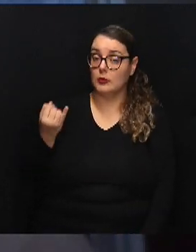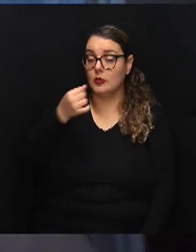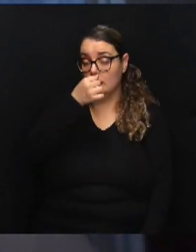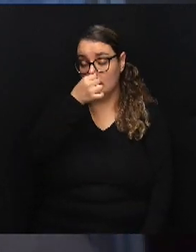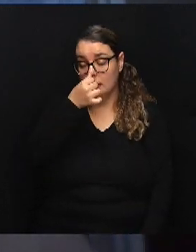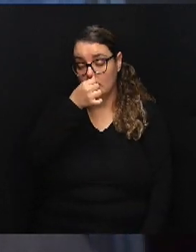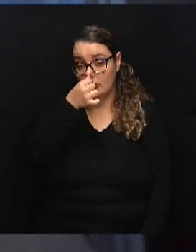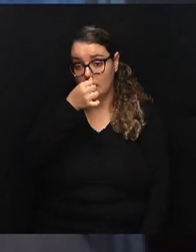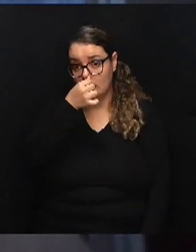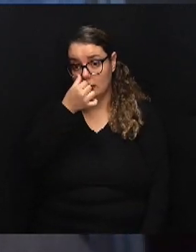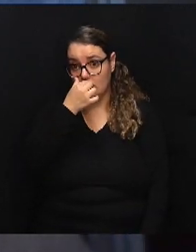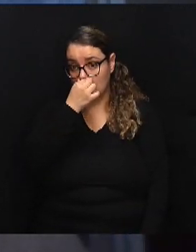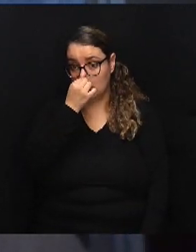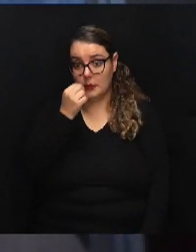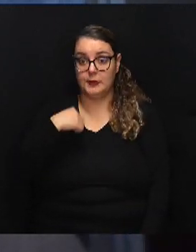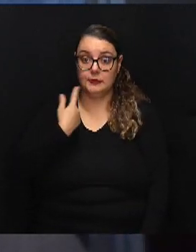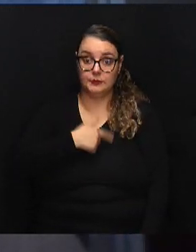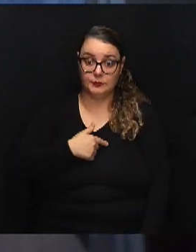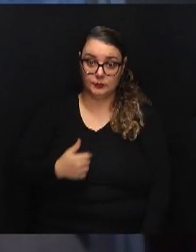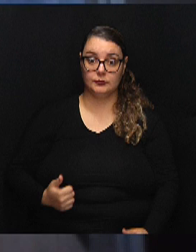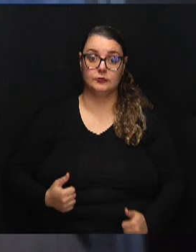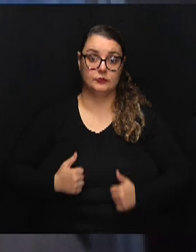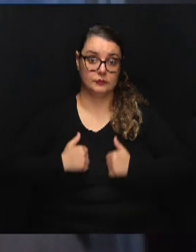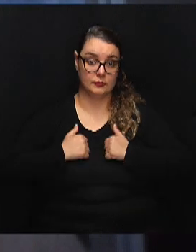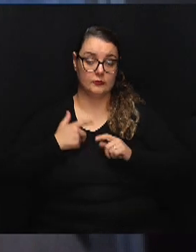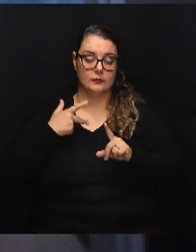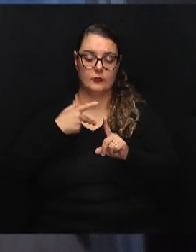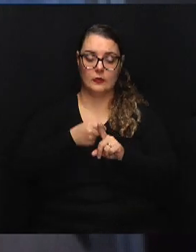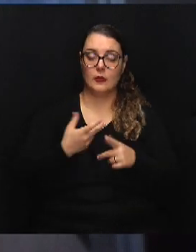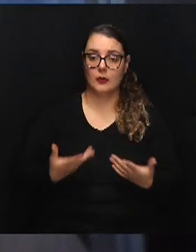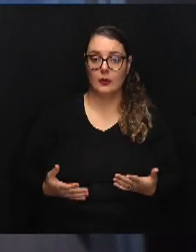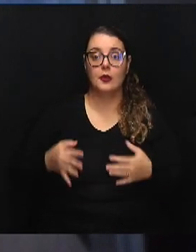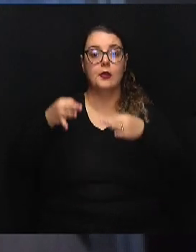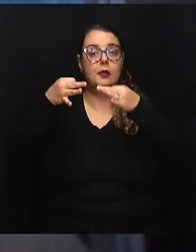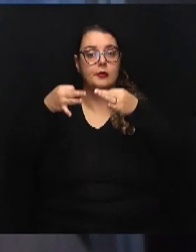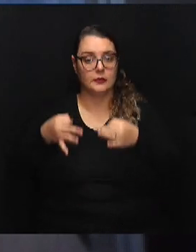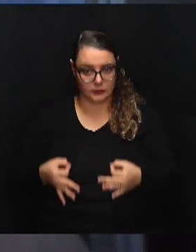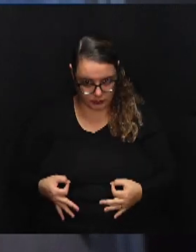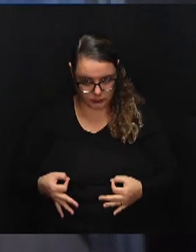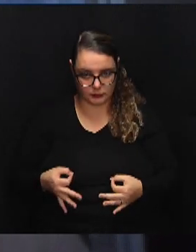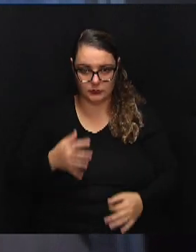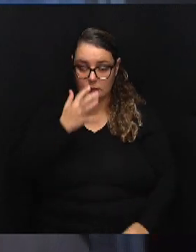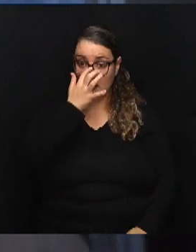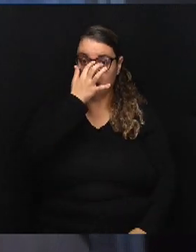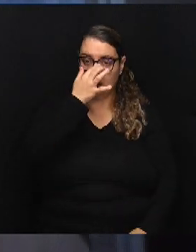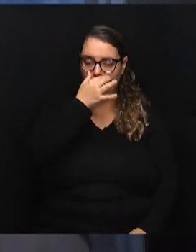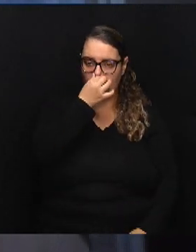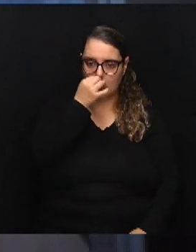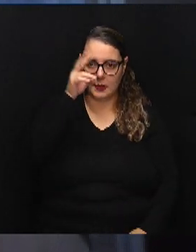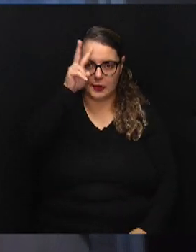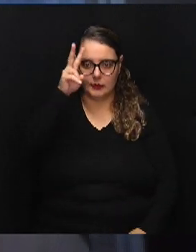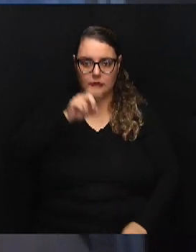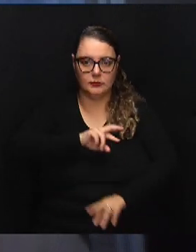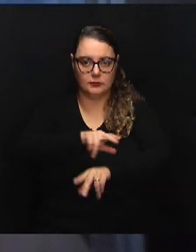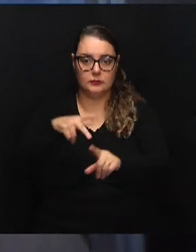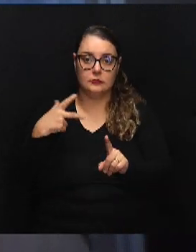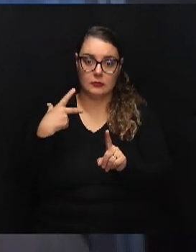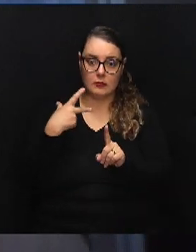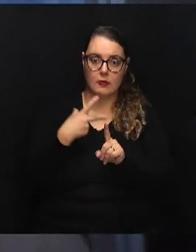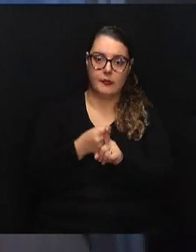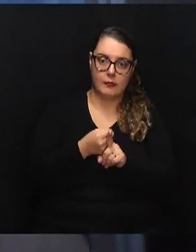manter a nossa imunização, né, nosso calendário vacinal em dia. E lembrar que várias